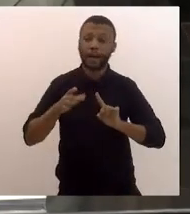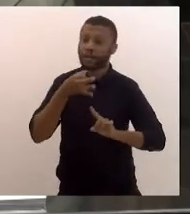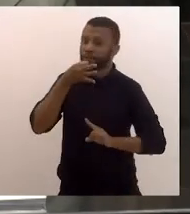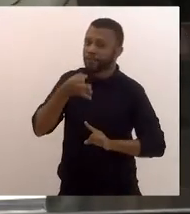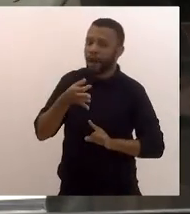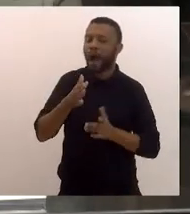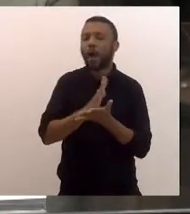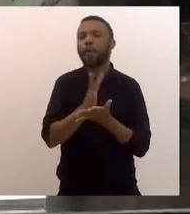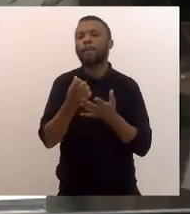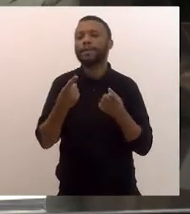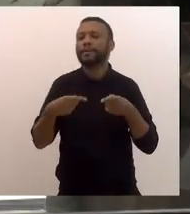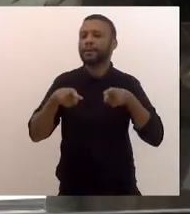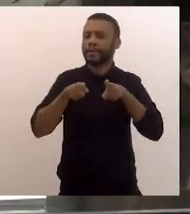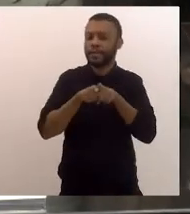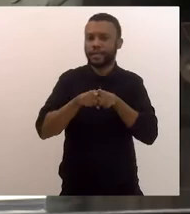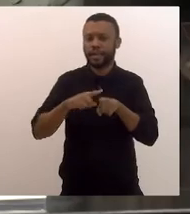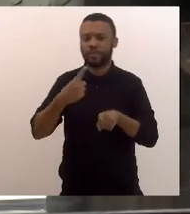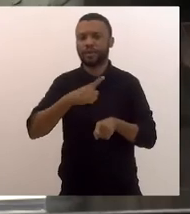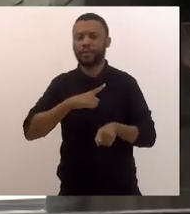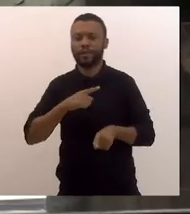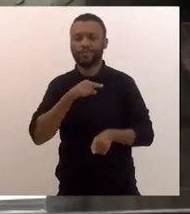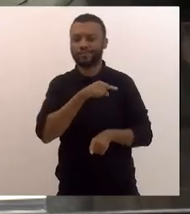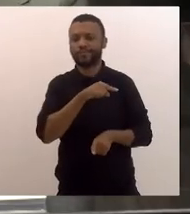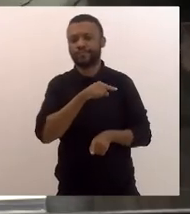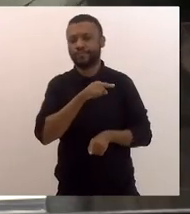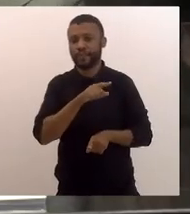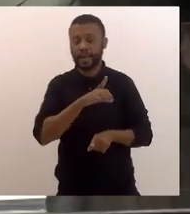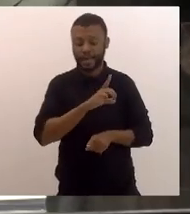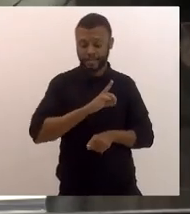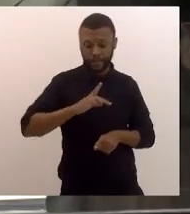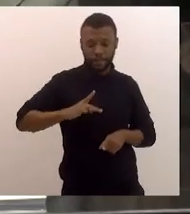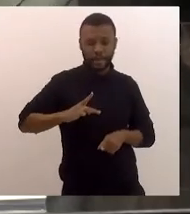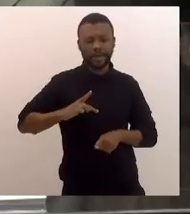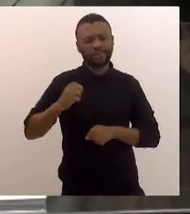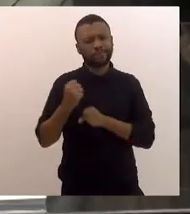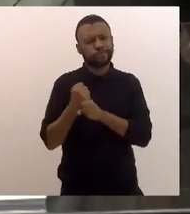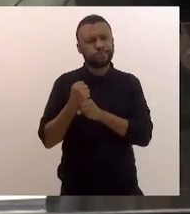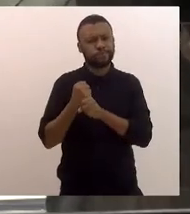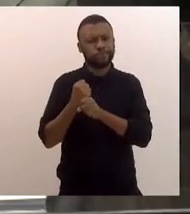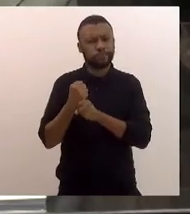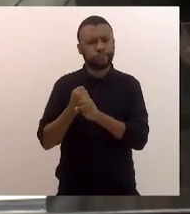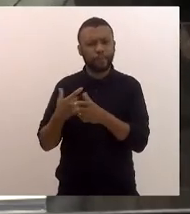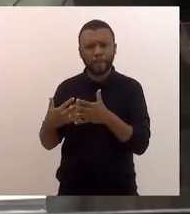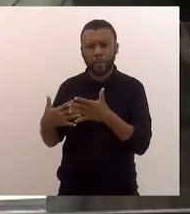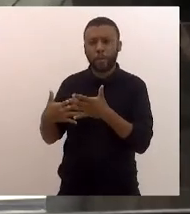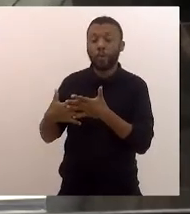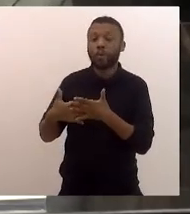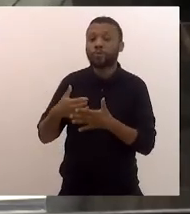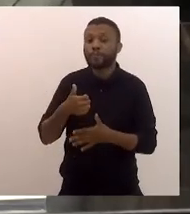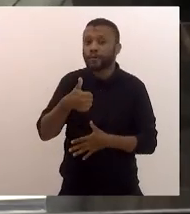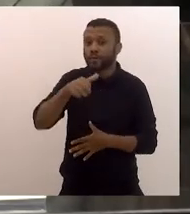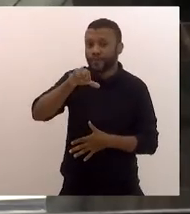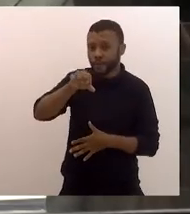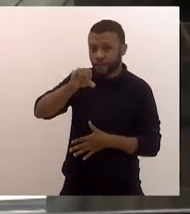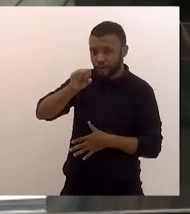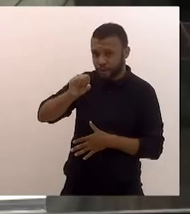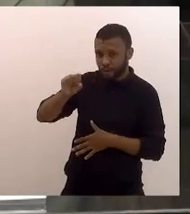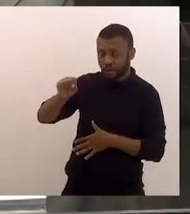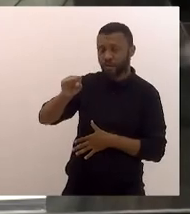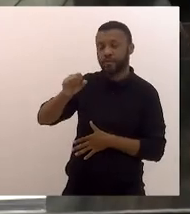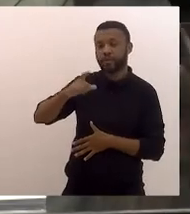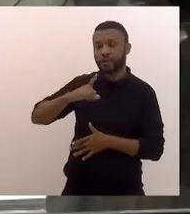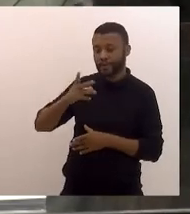Pública Defensoria essa que ao longo dos anos desde a constituinte de 88 ampliou seu